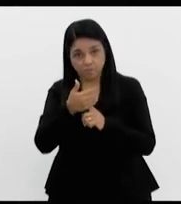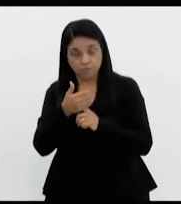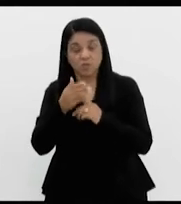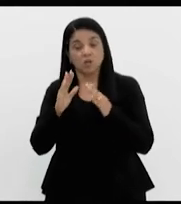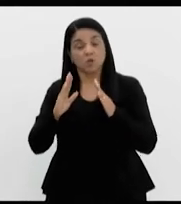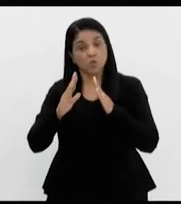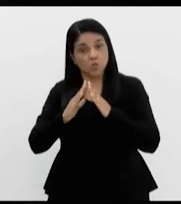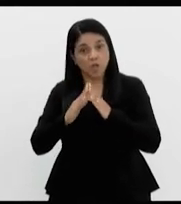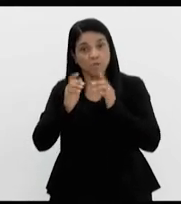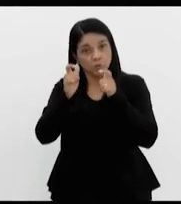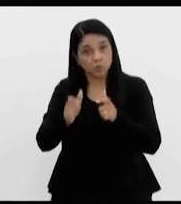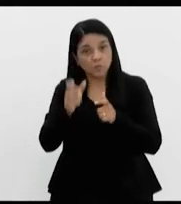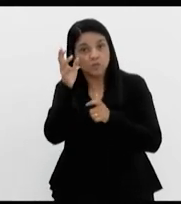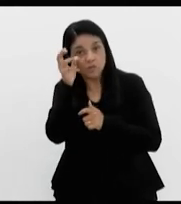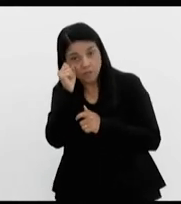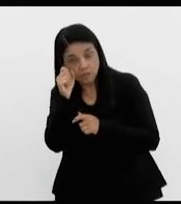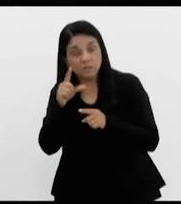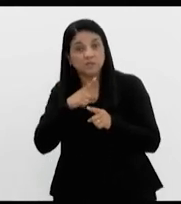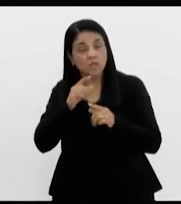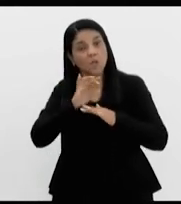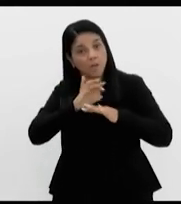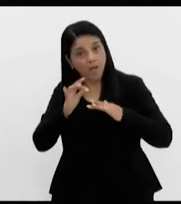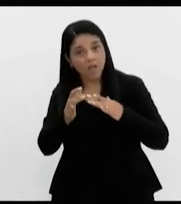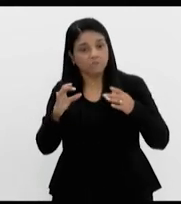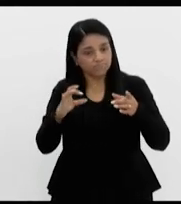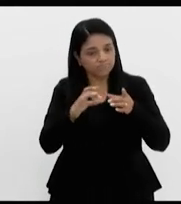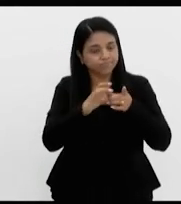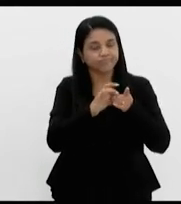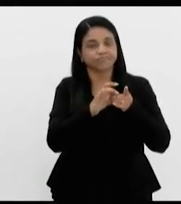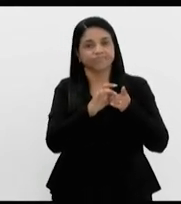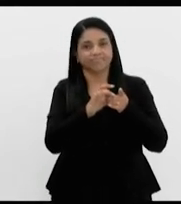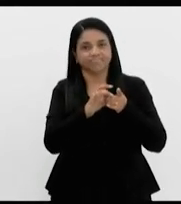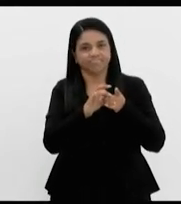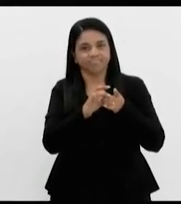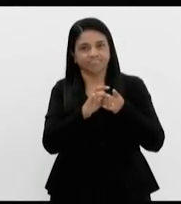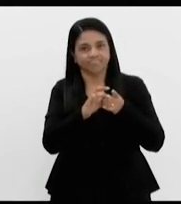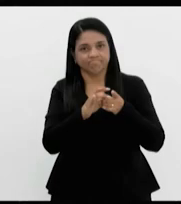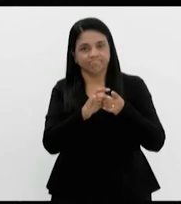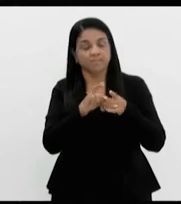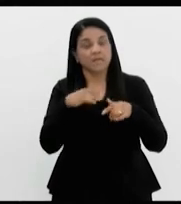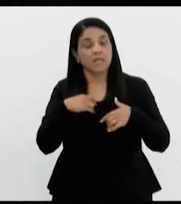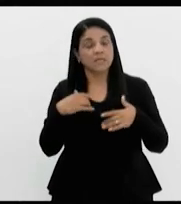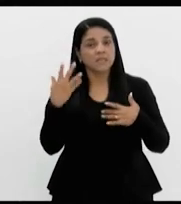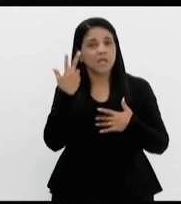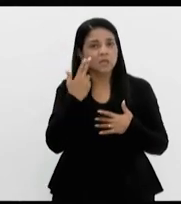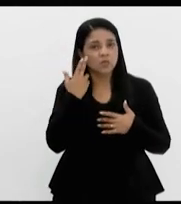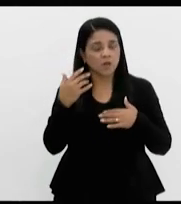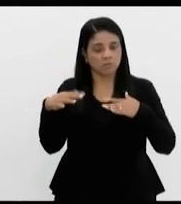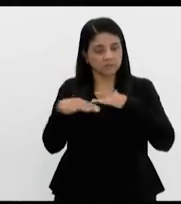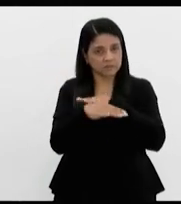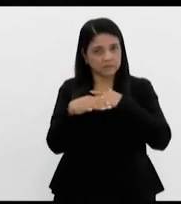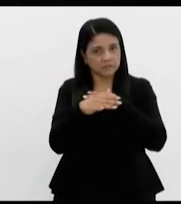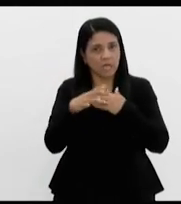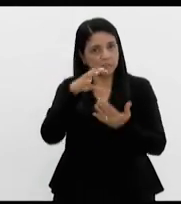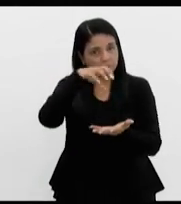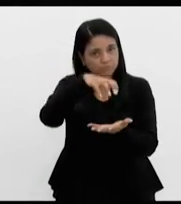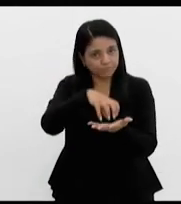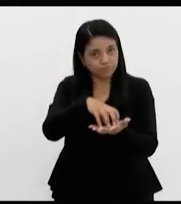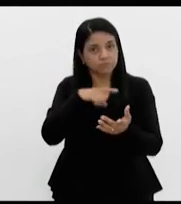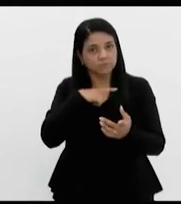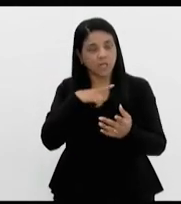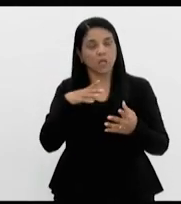pernoite, toda uma rede consolidada. E é natural que as cidades da região metropolitana que têm uma rede